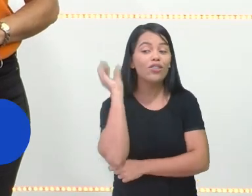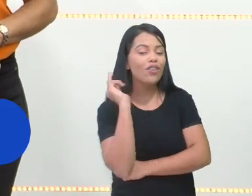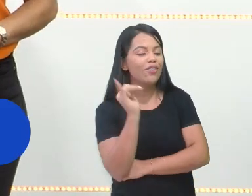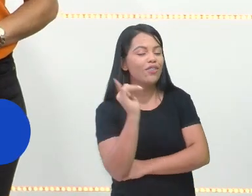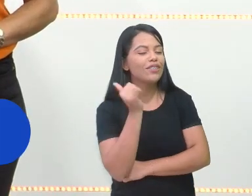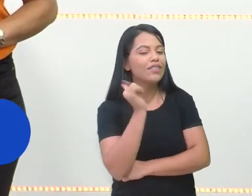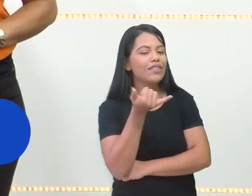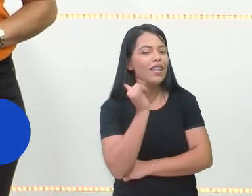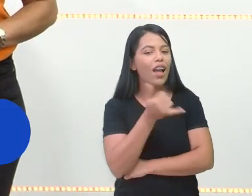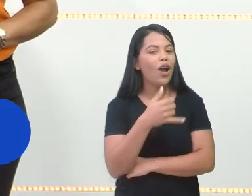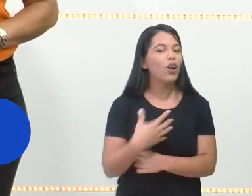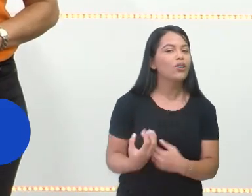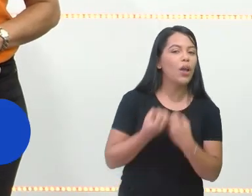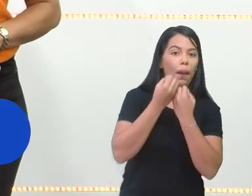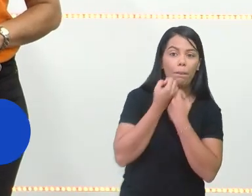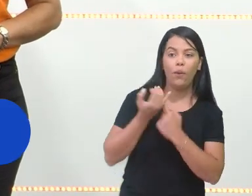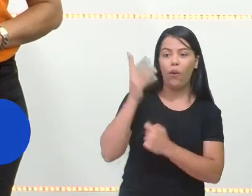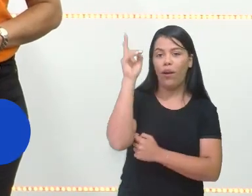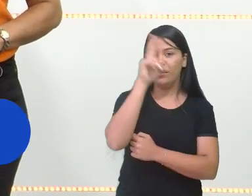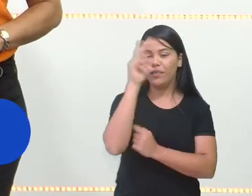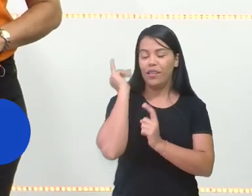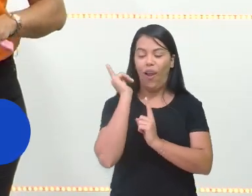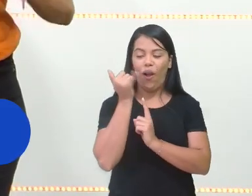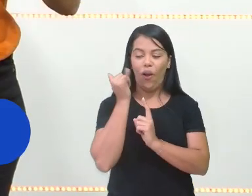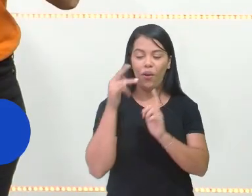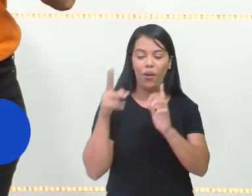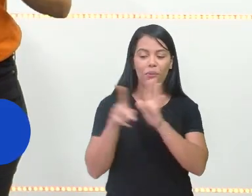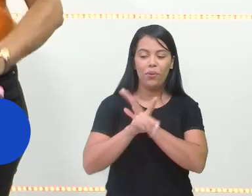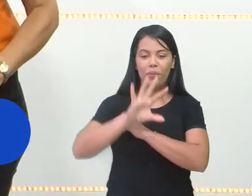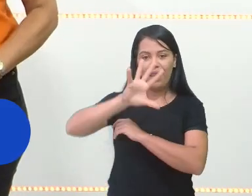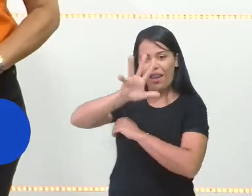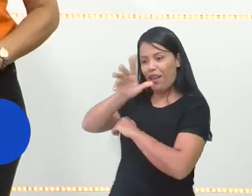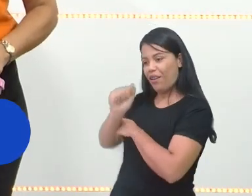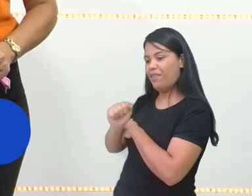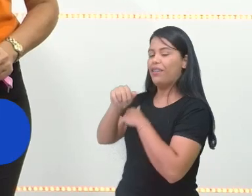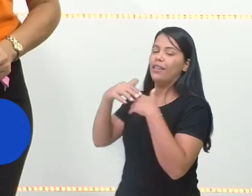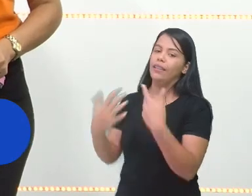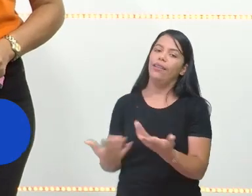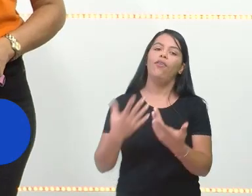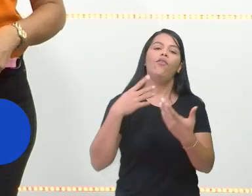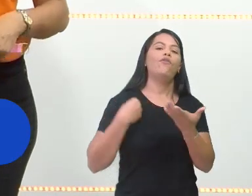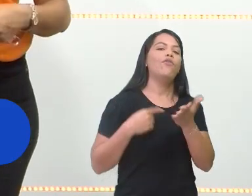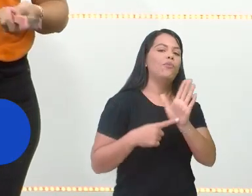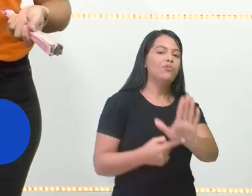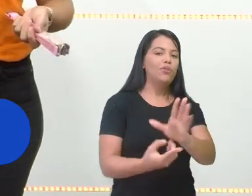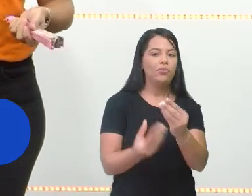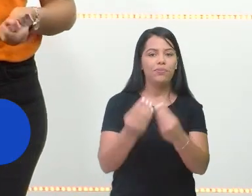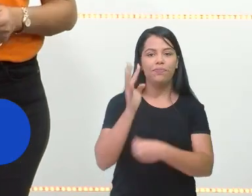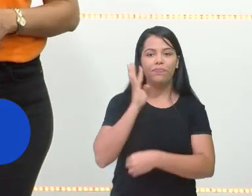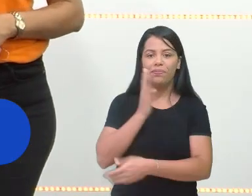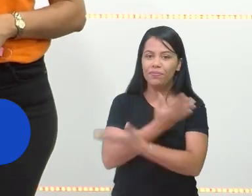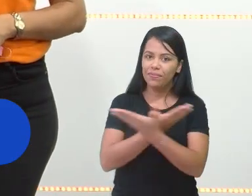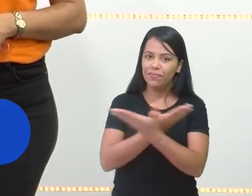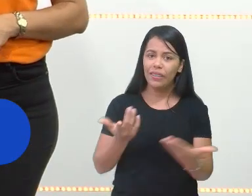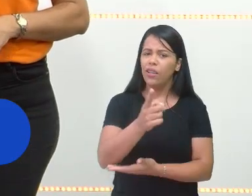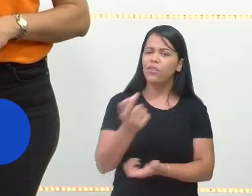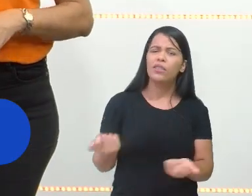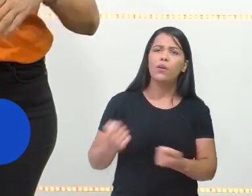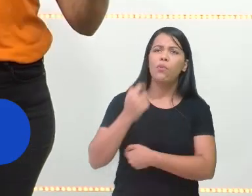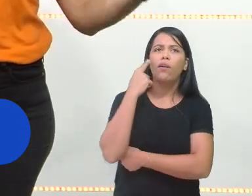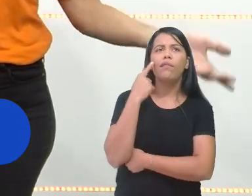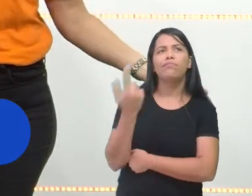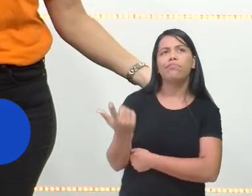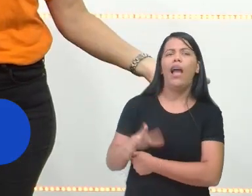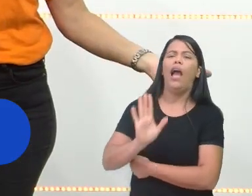um bom conto africano? Pois é, hoje eu trouxe um bem legal para vocês, tá? E aí vocês podem estar dizendo, ai, professora Keise, mas você